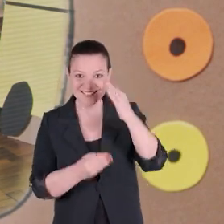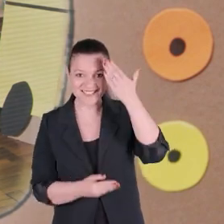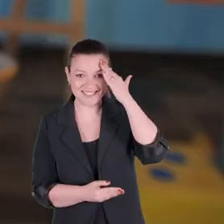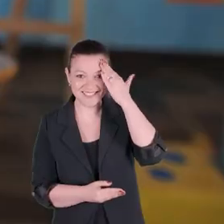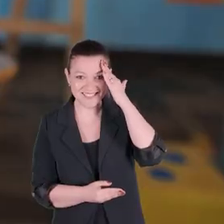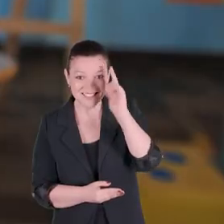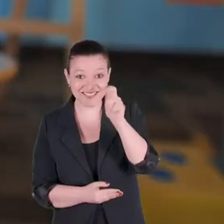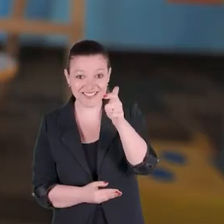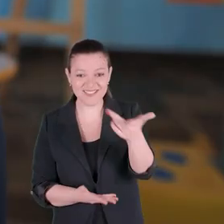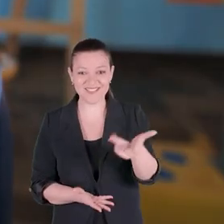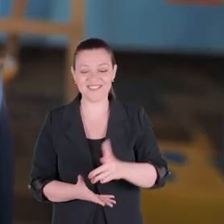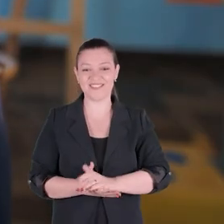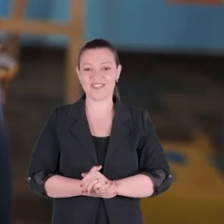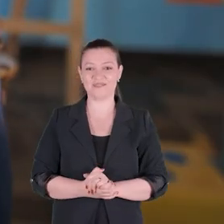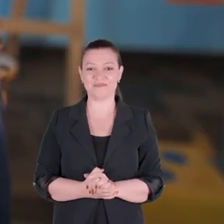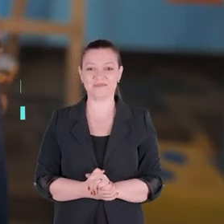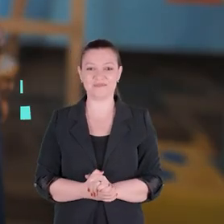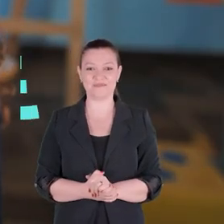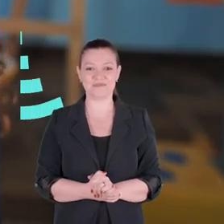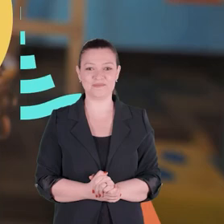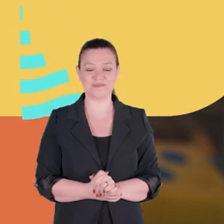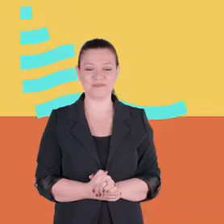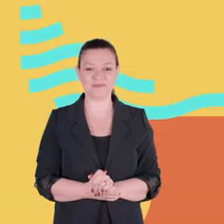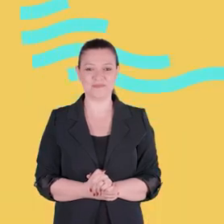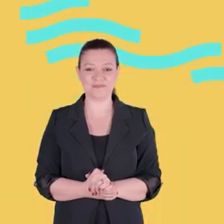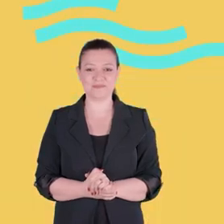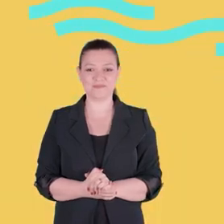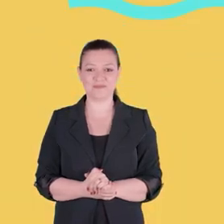abraço. Deu pra entender?